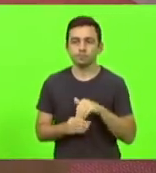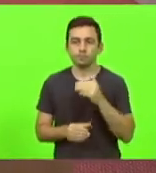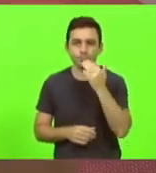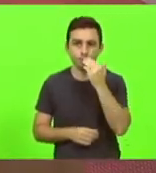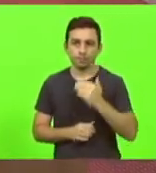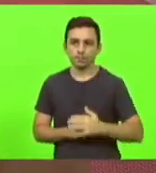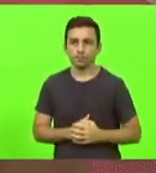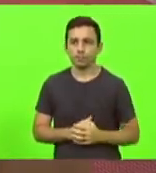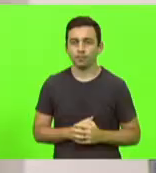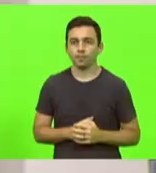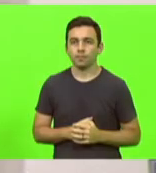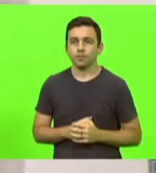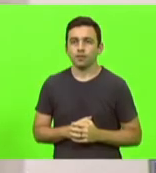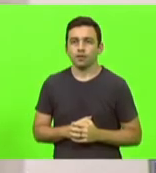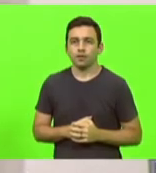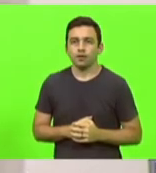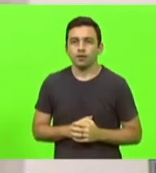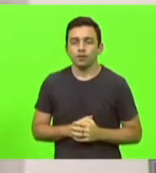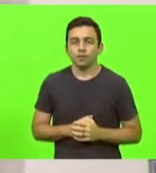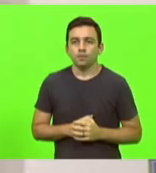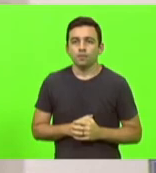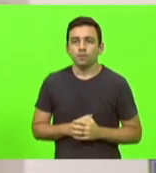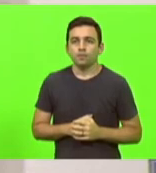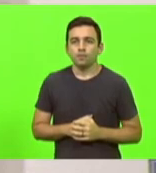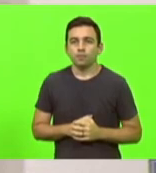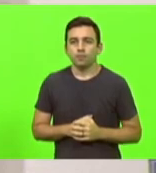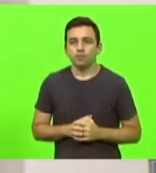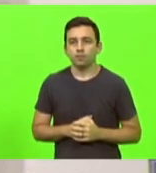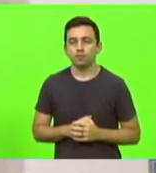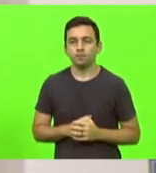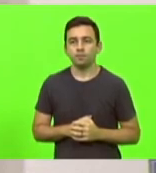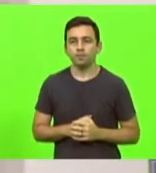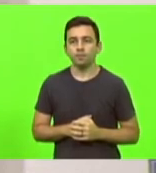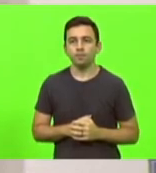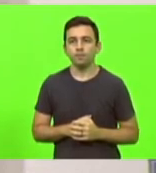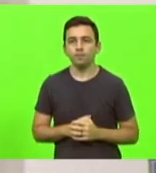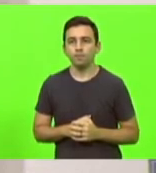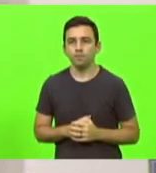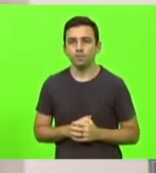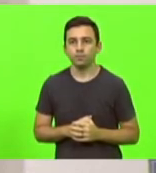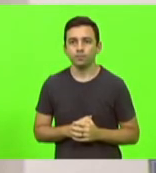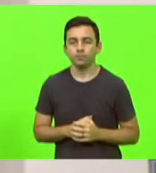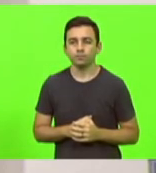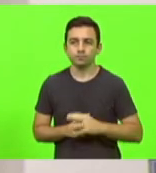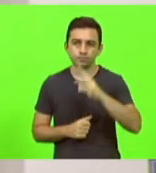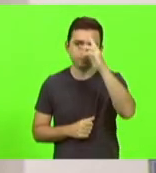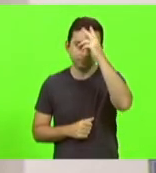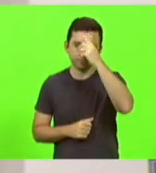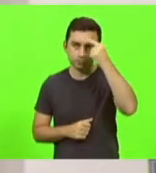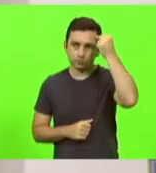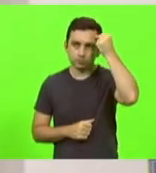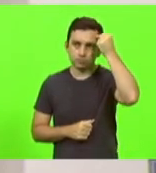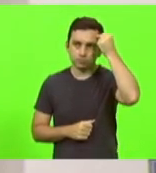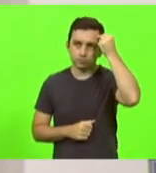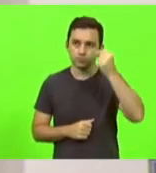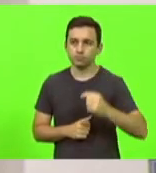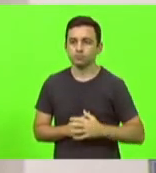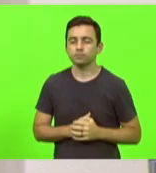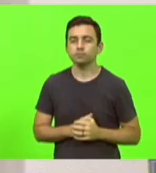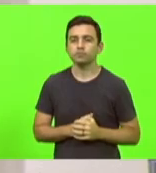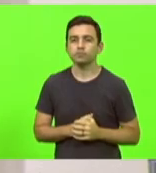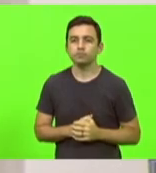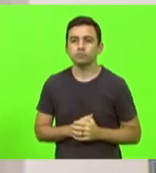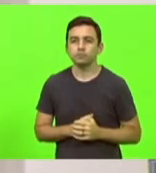Moacir Sopelsa. Obrigado, deputado Mocelin. Como vota a deputada Dirce Heidenscheid?